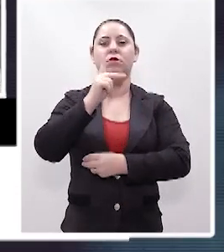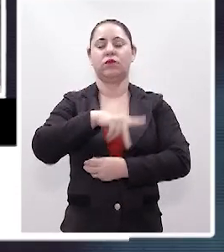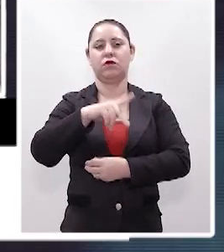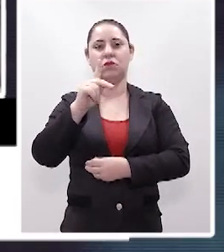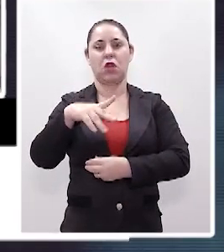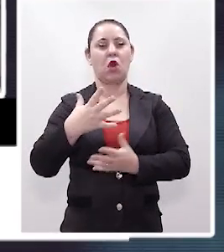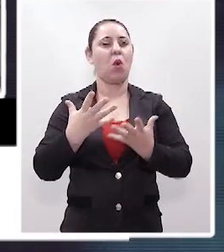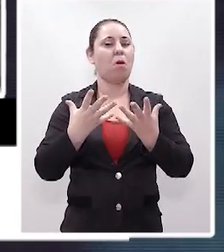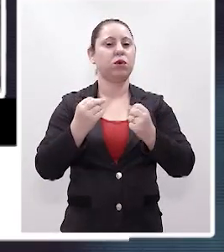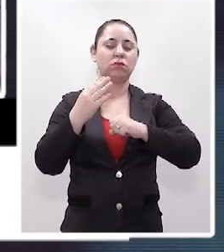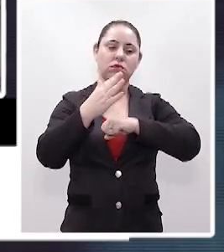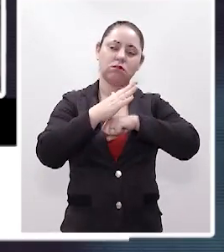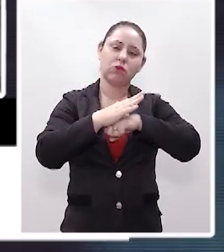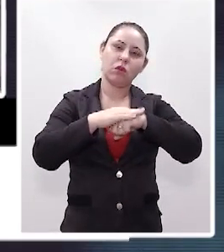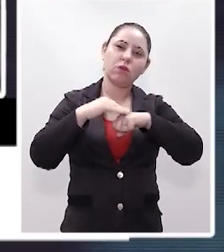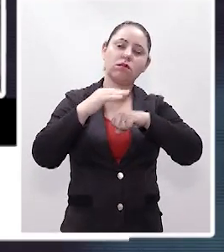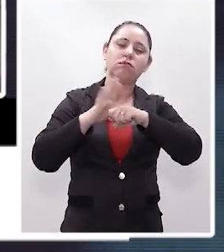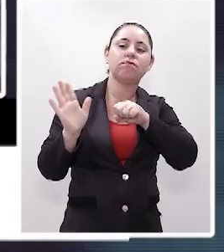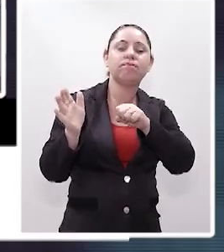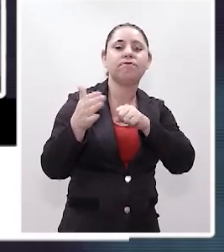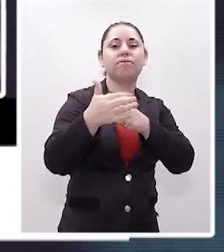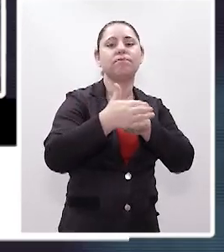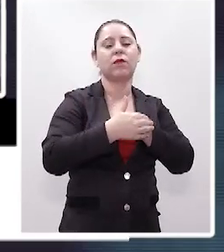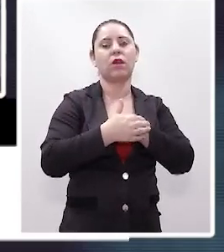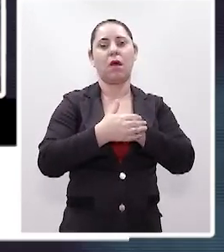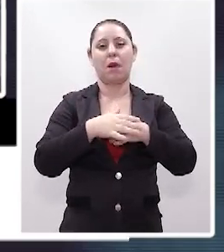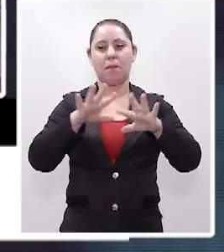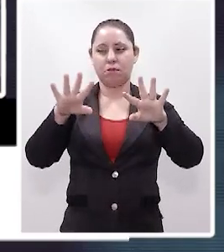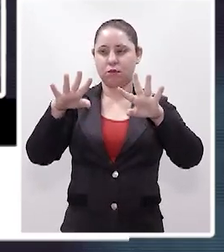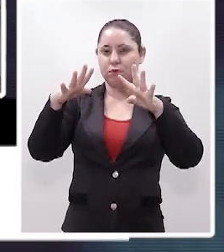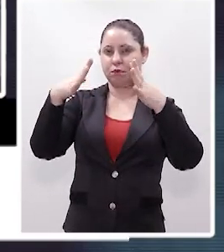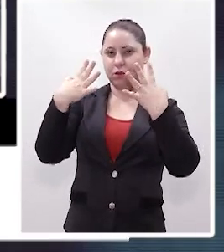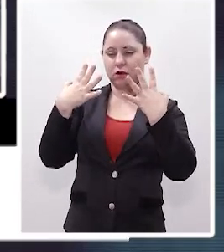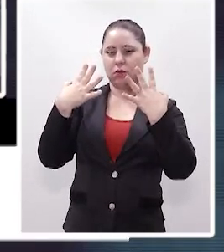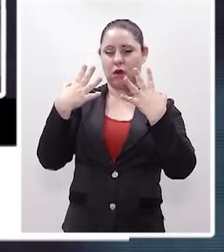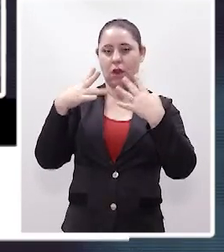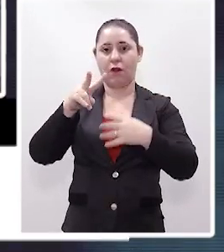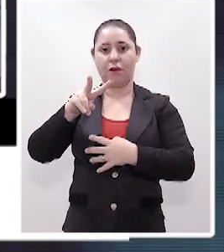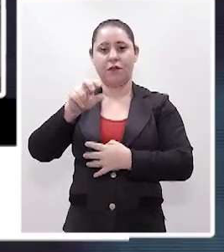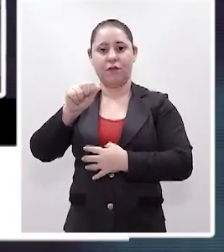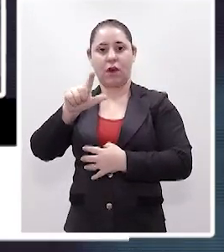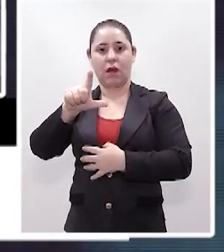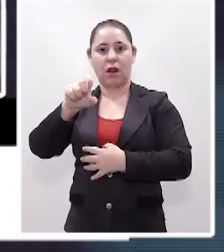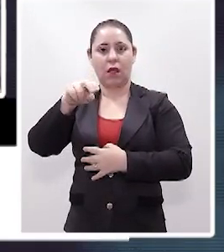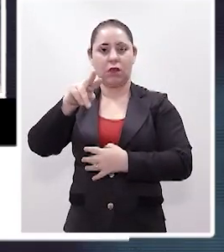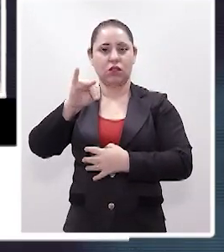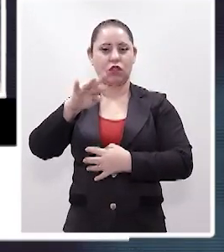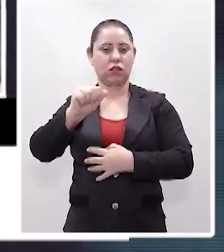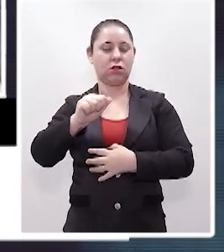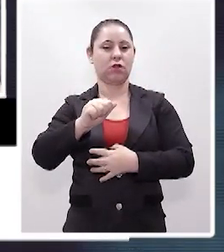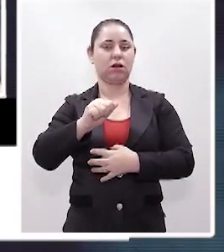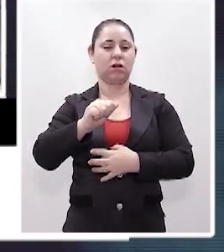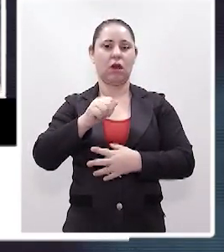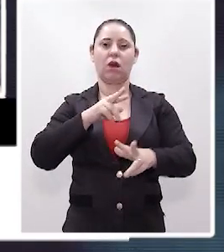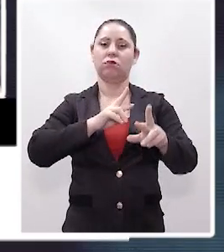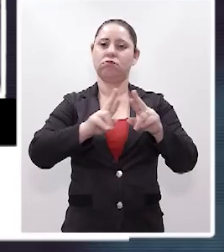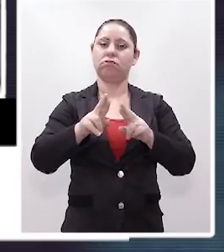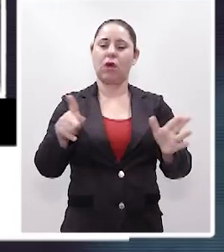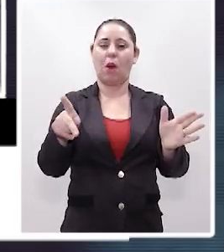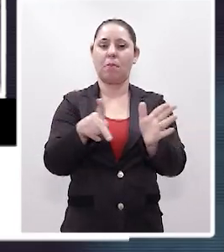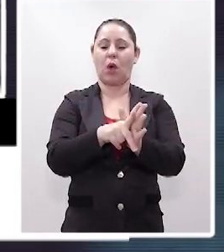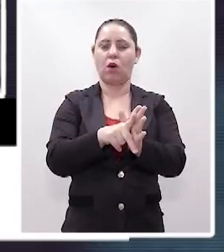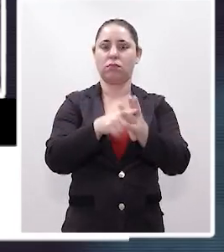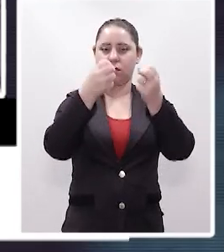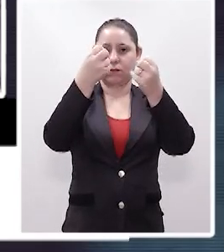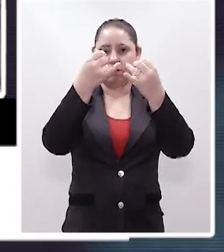professores. Eu fui muito acolhida depois que eu tive essa percepção com a Valentina, com relação